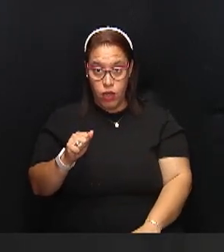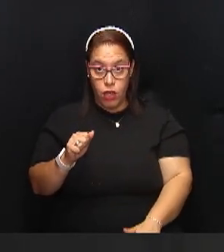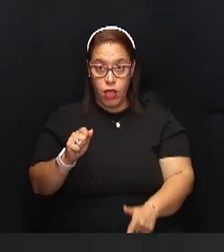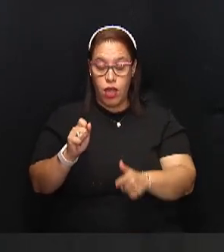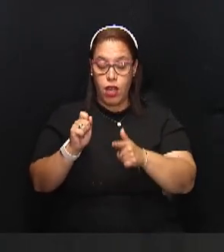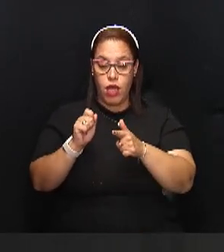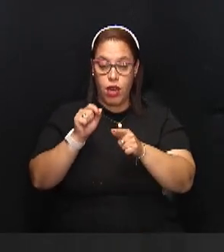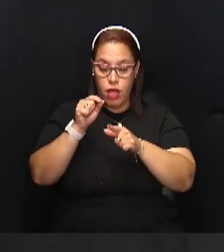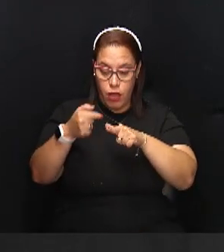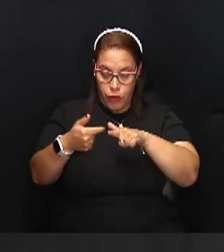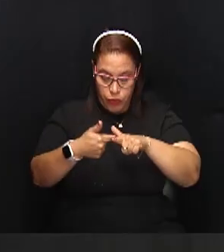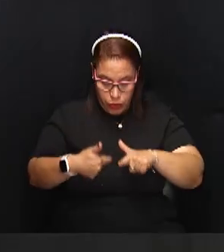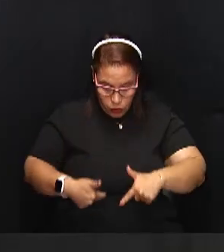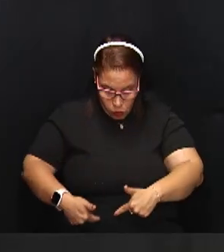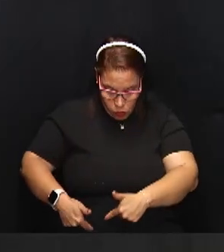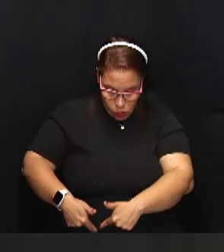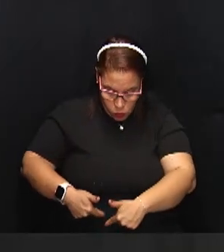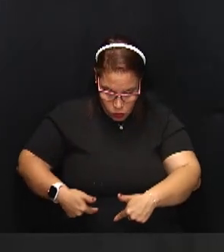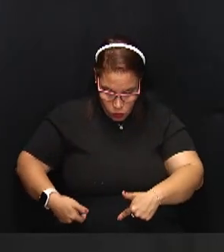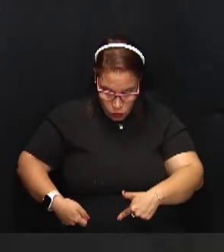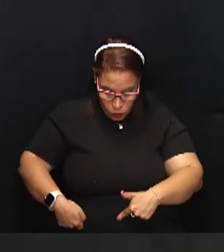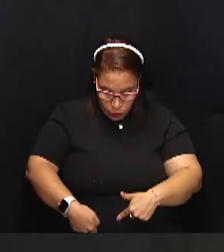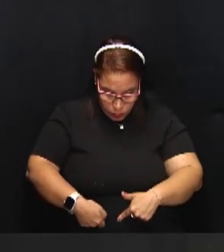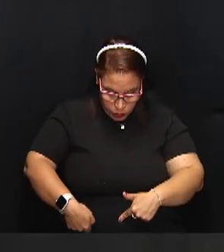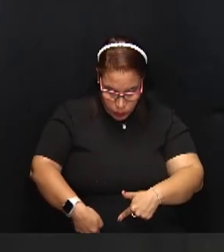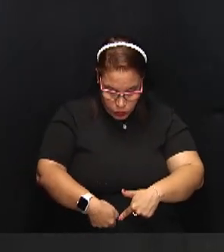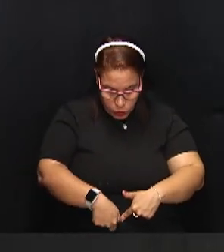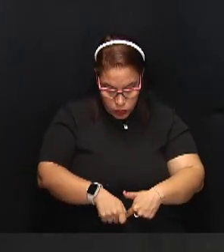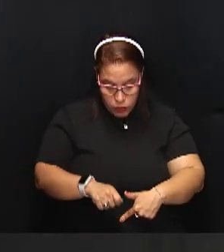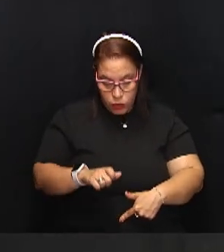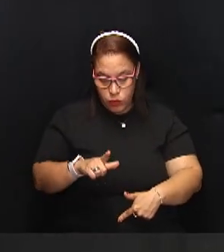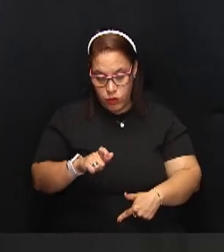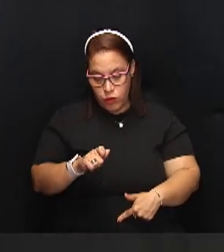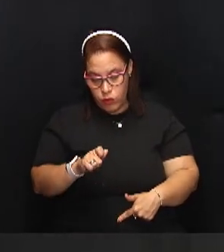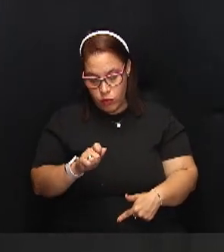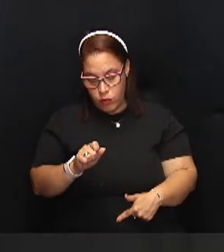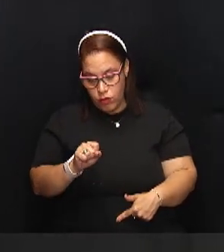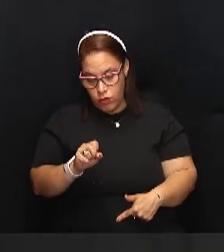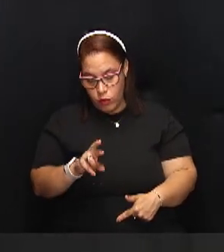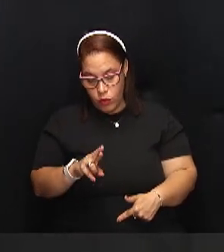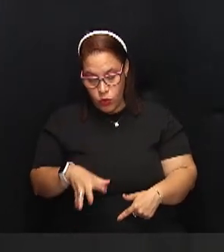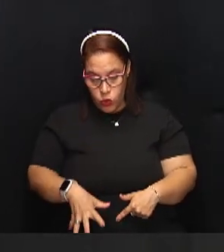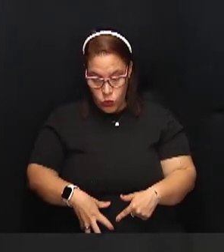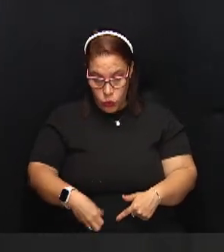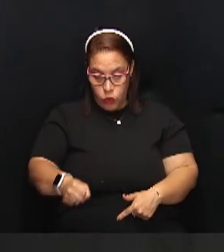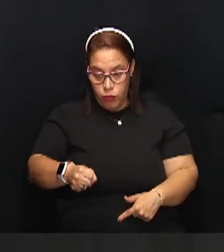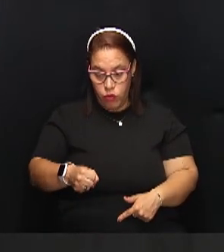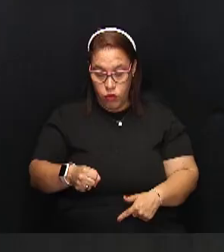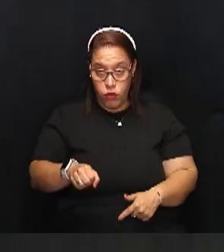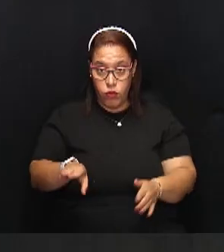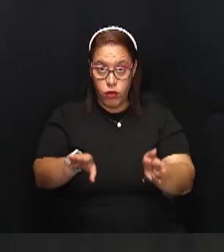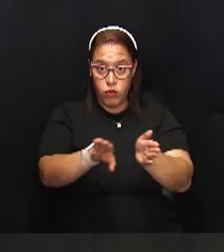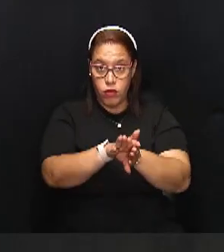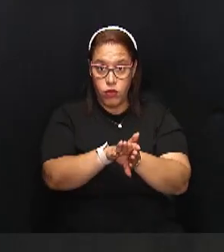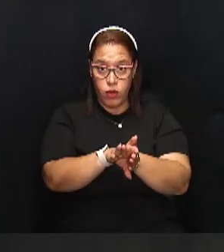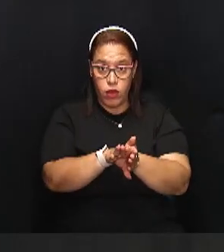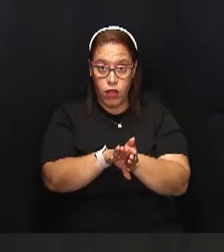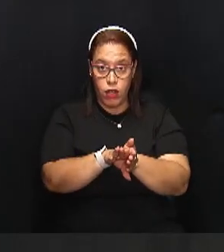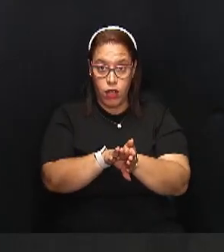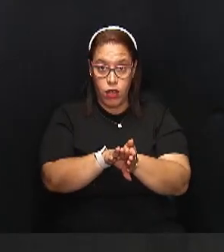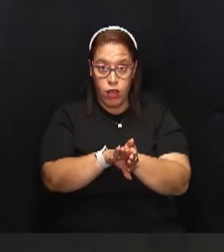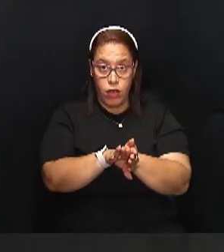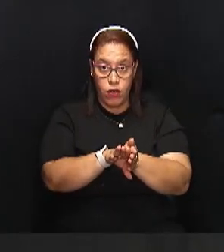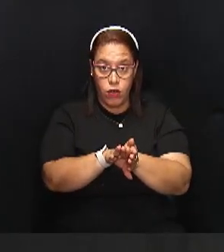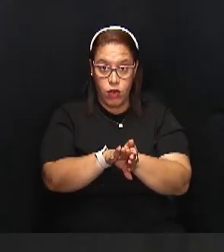cálculo renal. Então, da mesma forma que ele bombardeia, ele aspira, o paciente entra, ele fica muitas